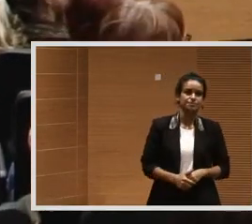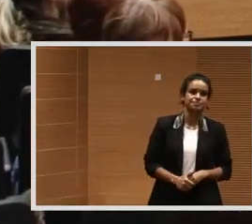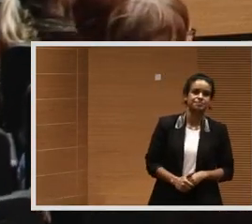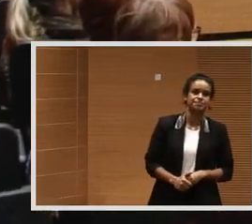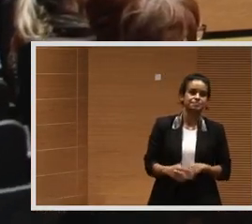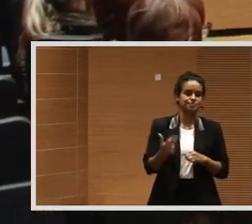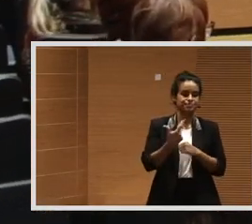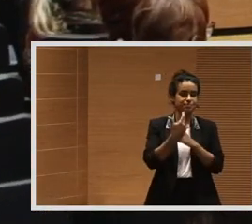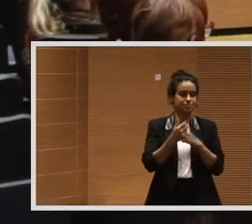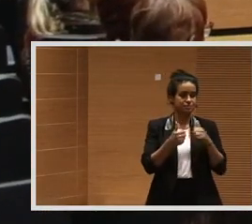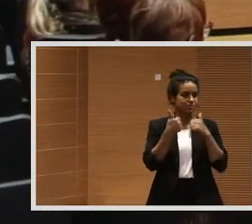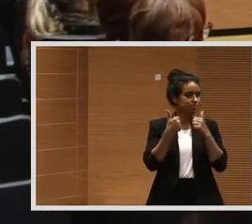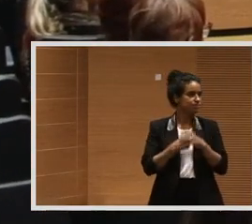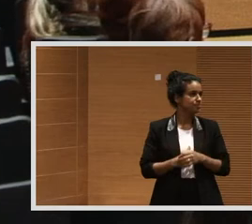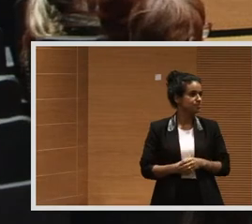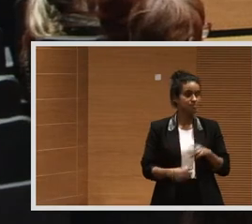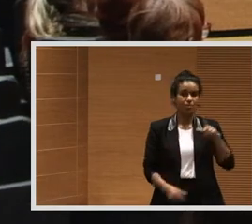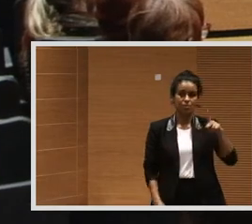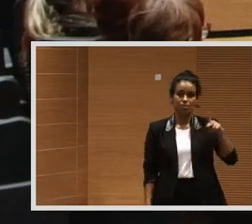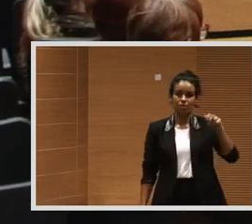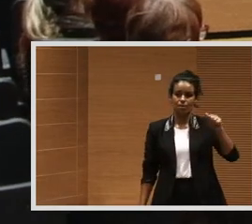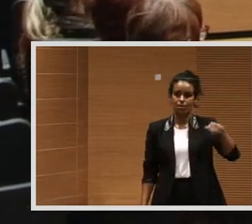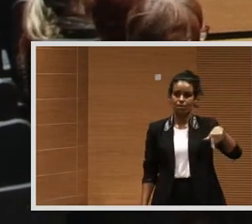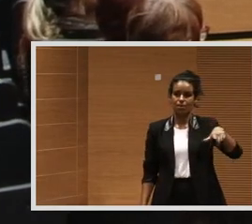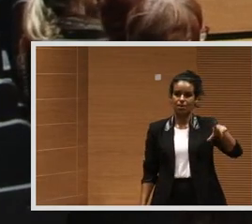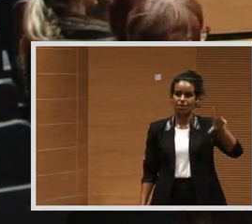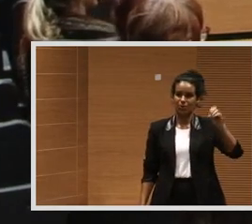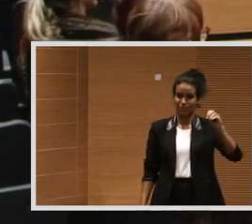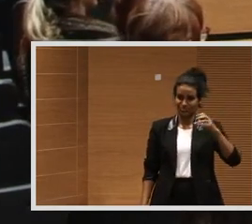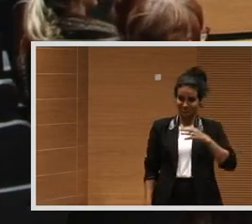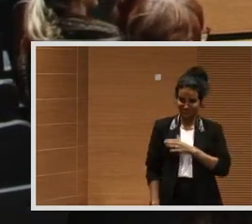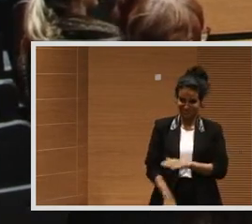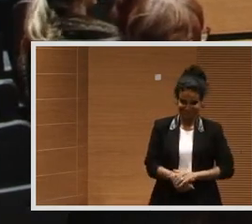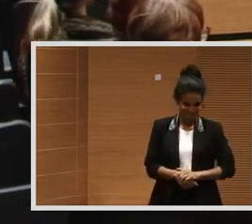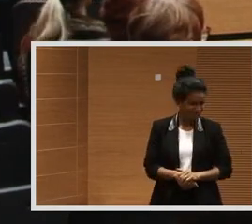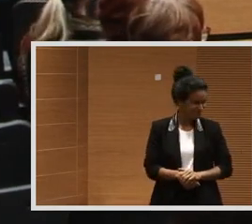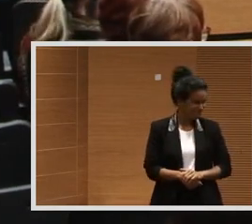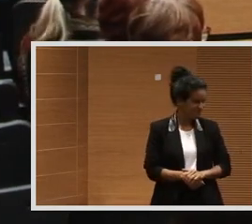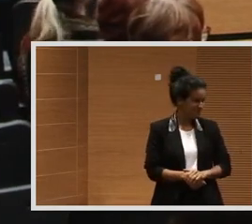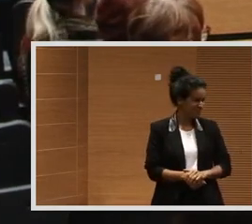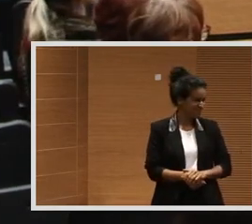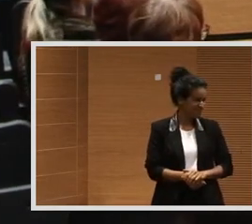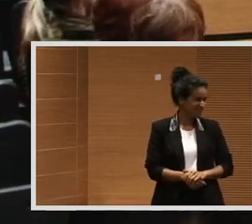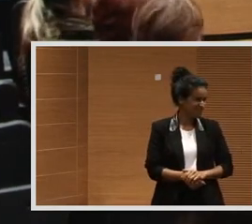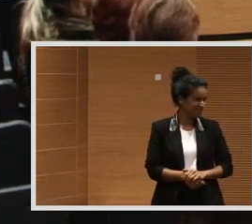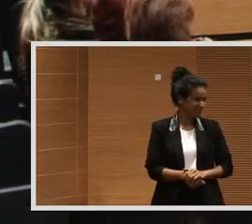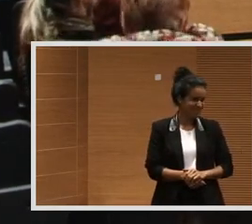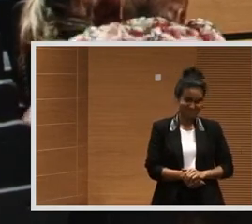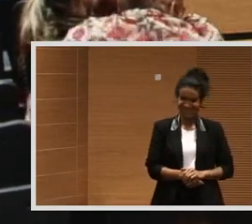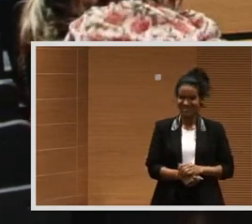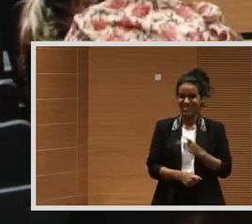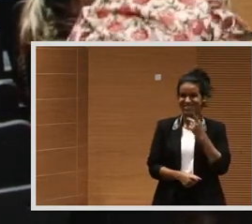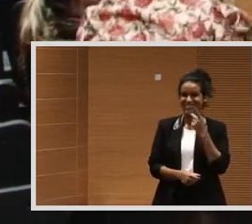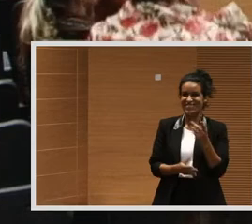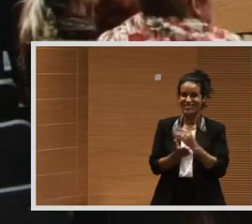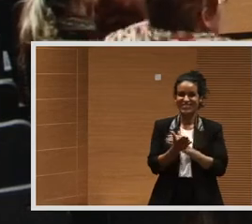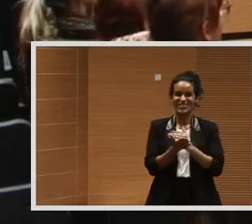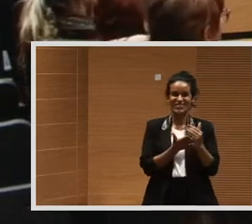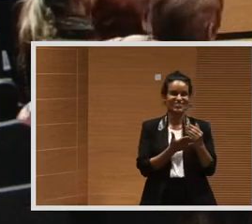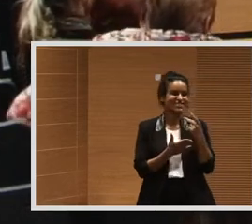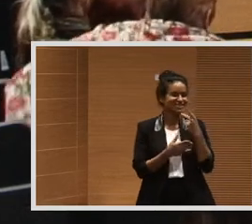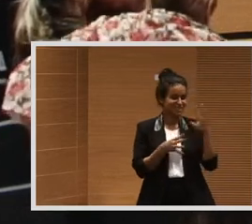verem. Paulo Amarante. Então, eu vou começar, muito tentar rapidamente, aonde a Cida